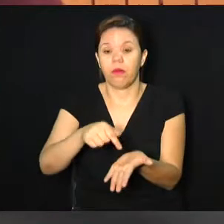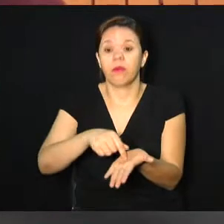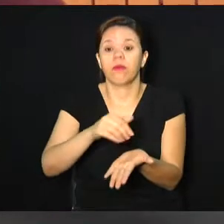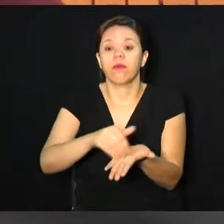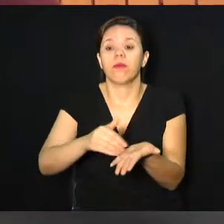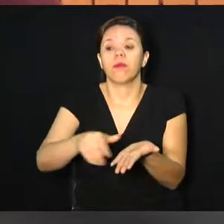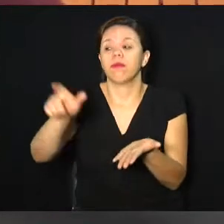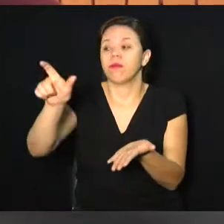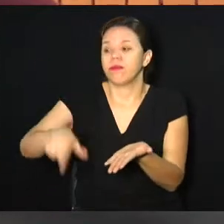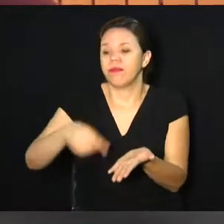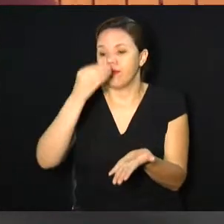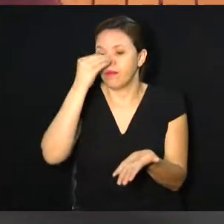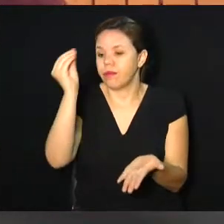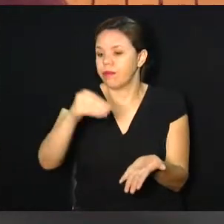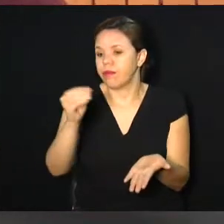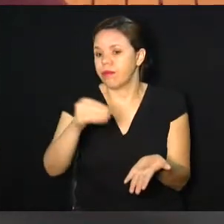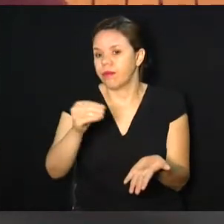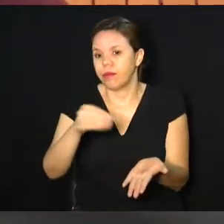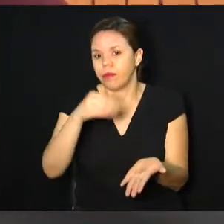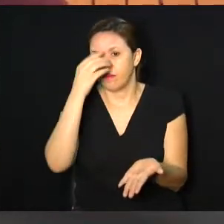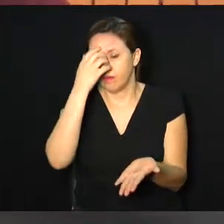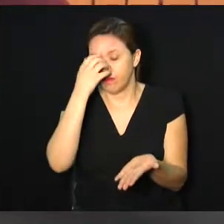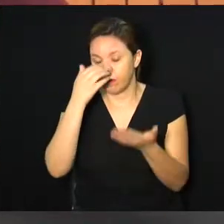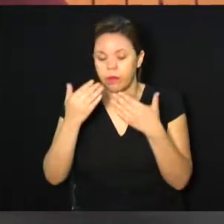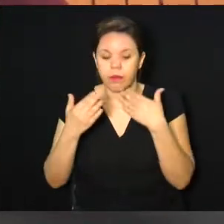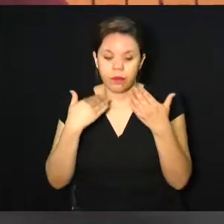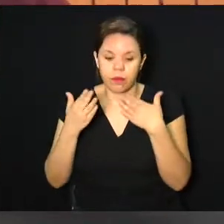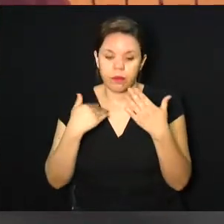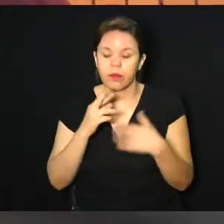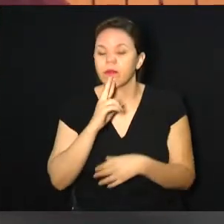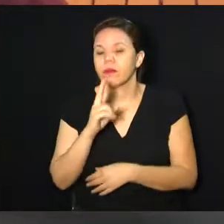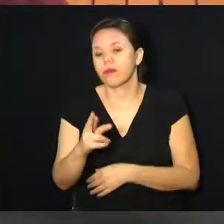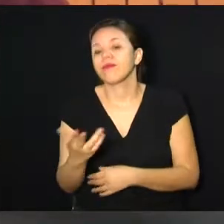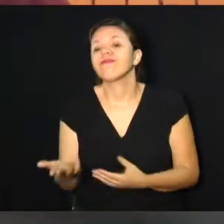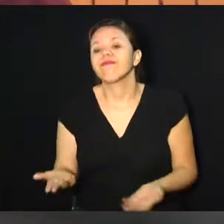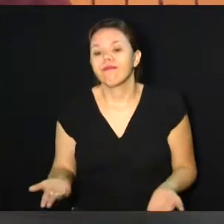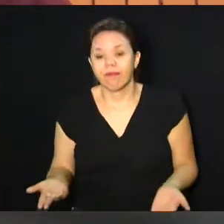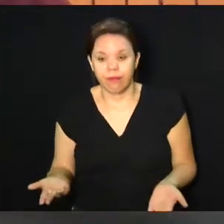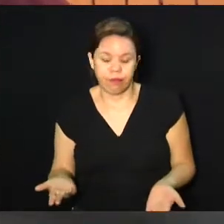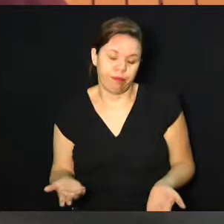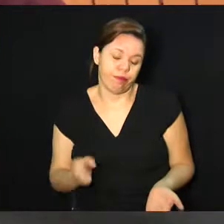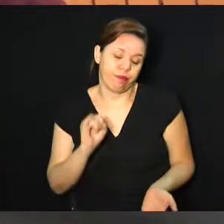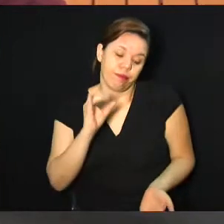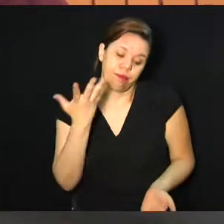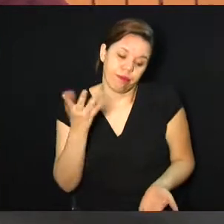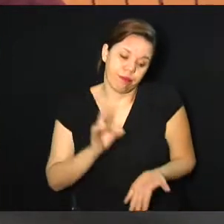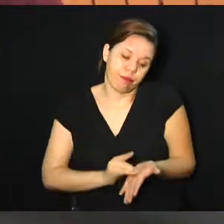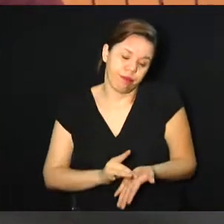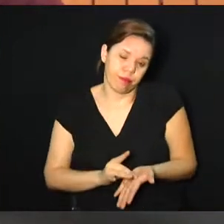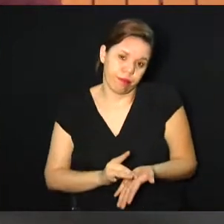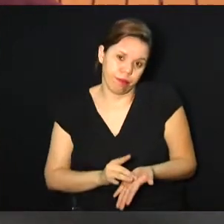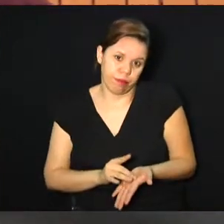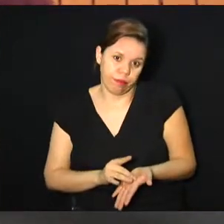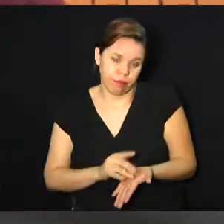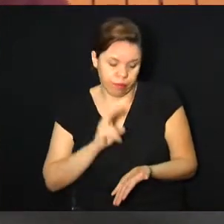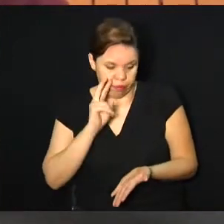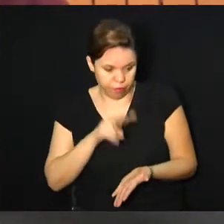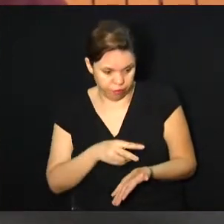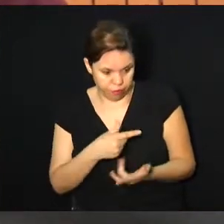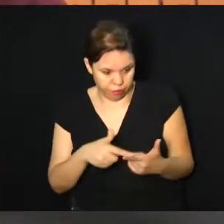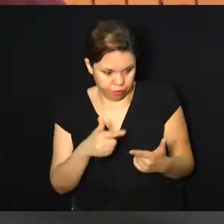também se recusou novamente a dialogar, a responder, se ele realmente acha que, vendo aquele mapa,